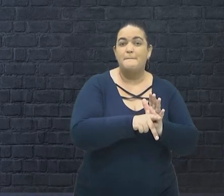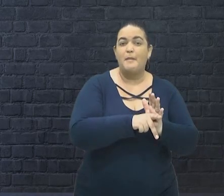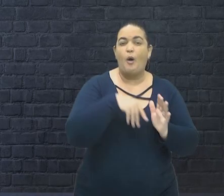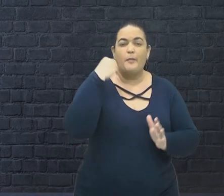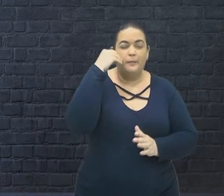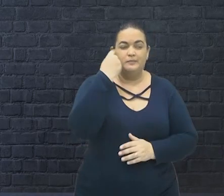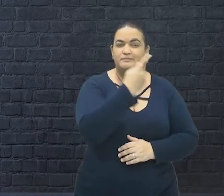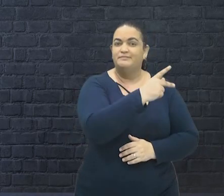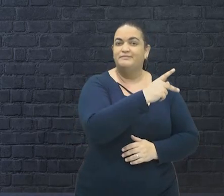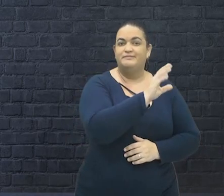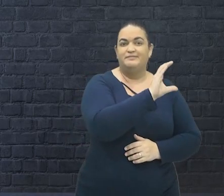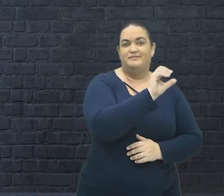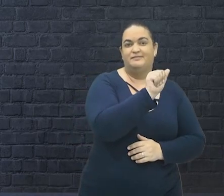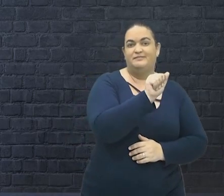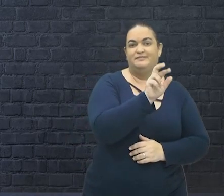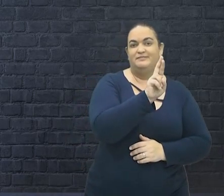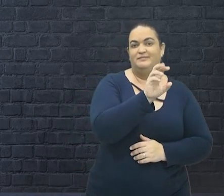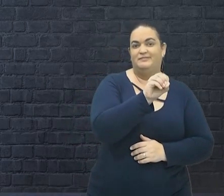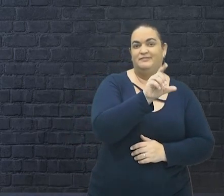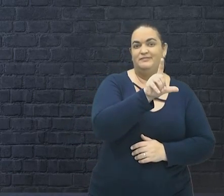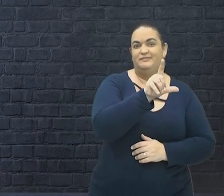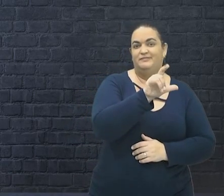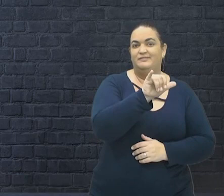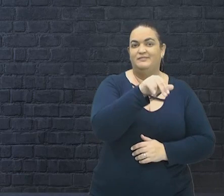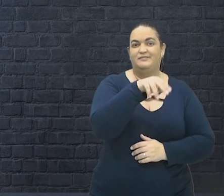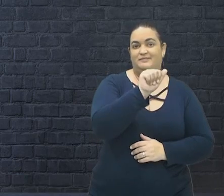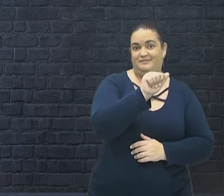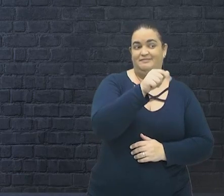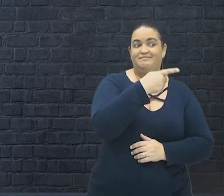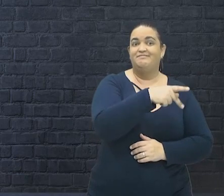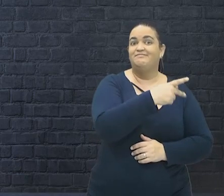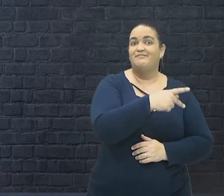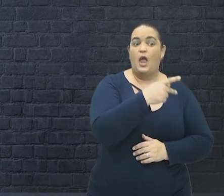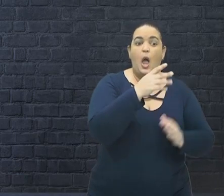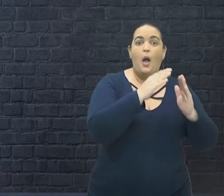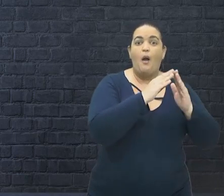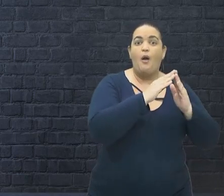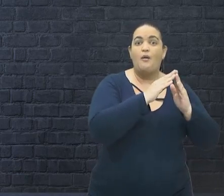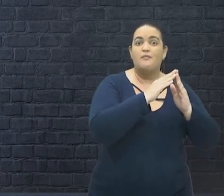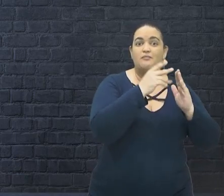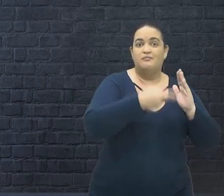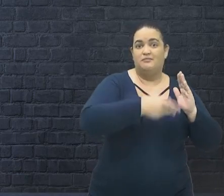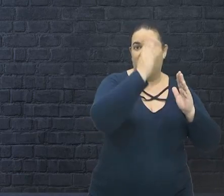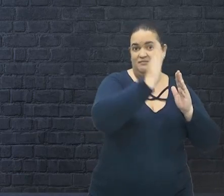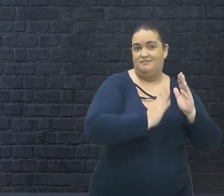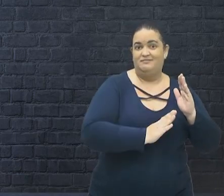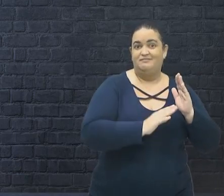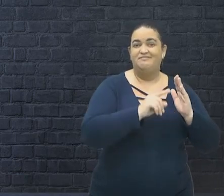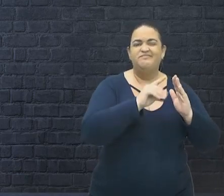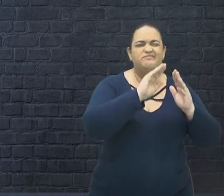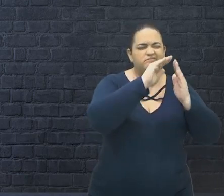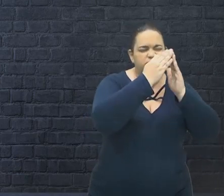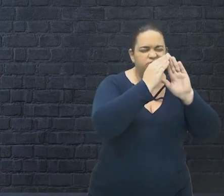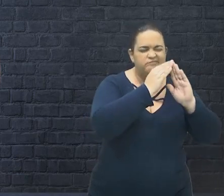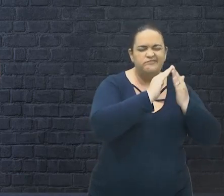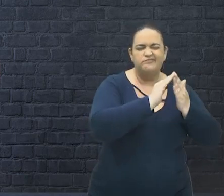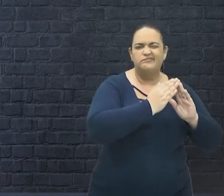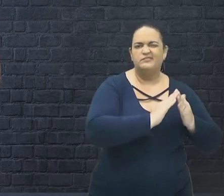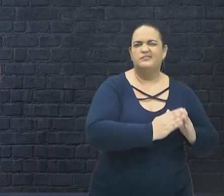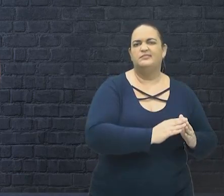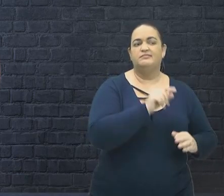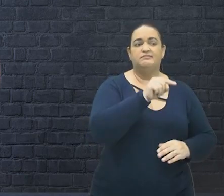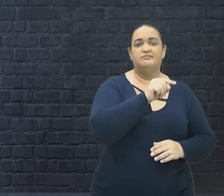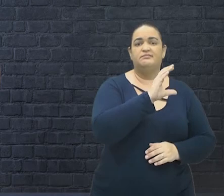de uma Favelada, de Carolina Maria de Jesus, a brasileira, que viveu muito tempo